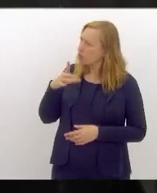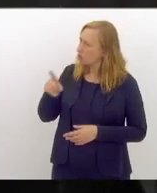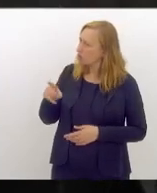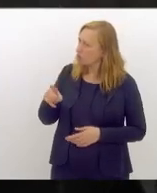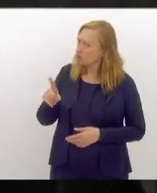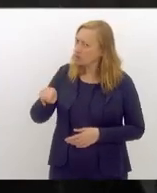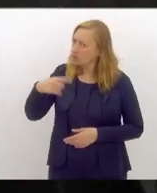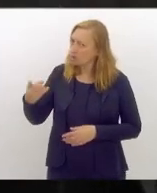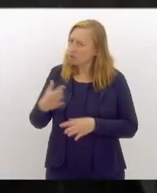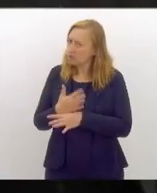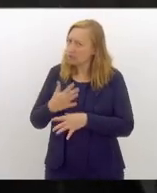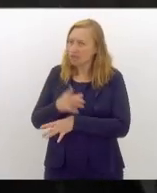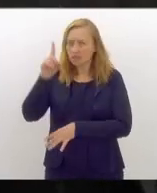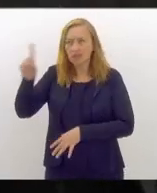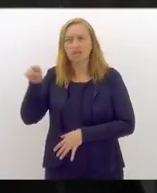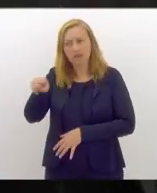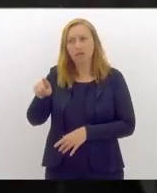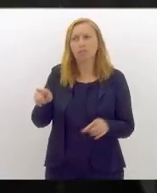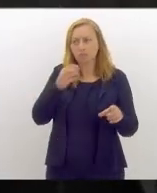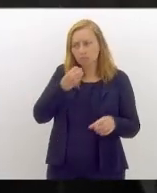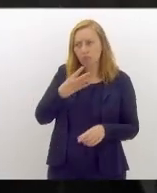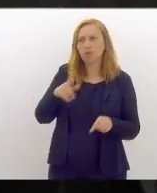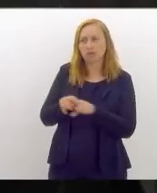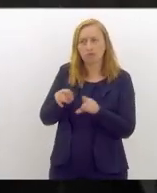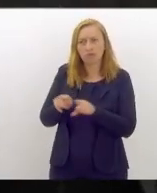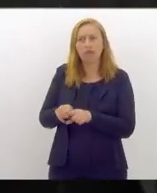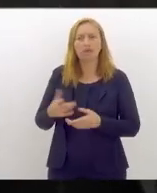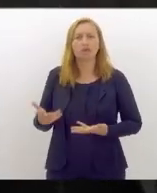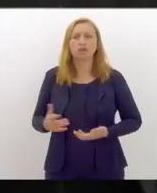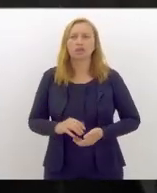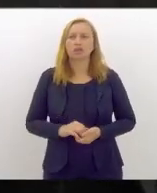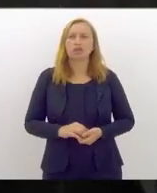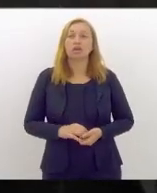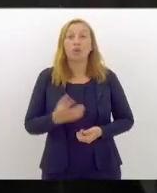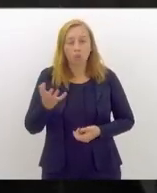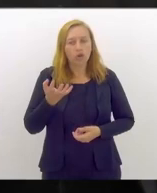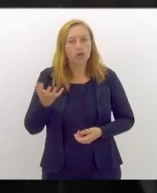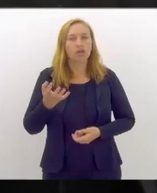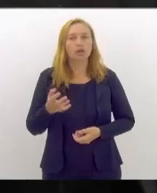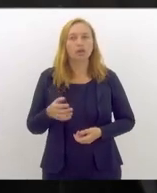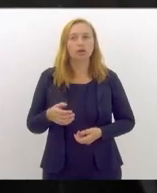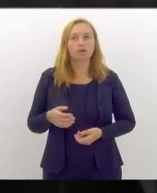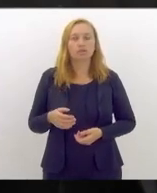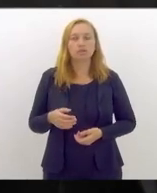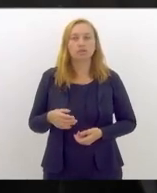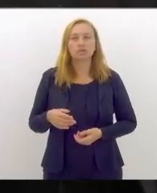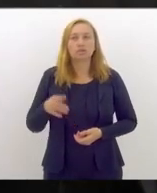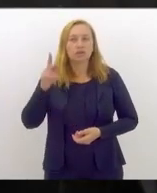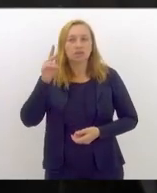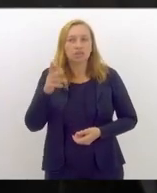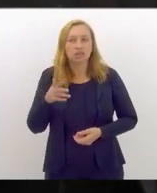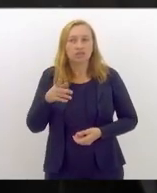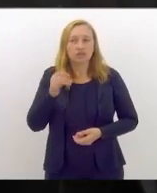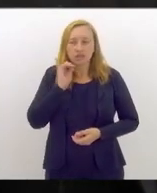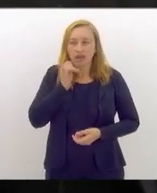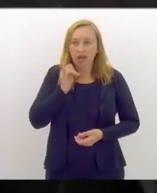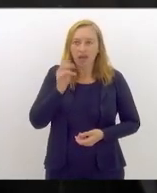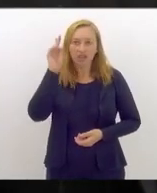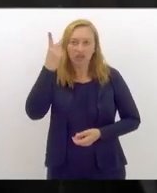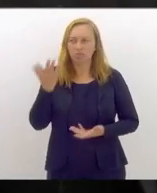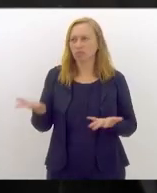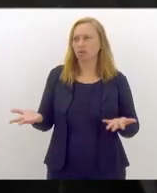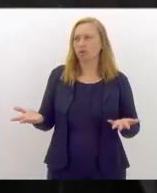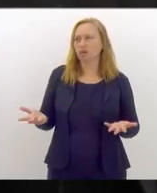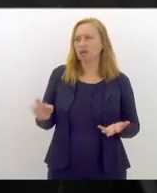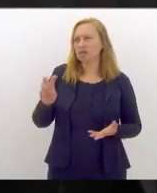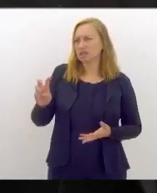da Cidade de Deus falei isso aqui daria uma história boa também entendeu assim tipo eu queria queria queria contar história mas assim eu falei pô nem vou porque o cara